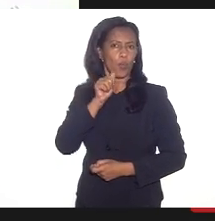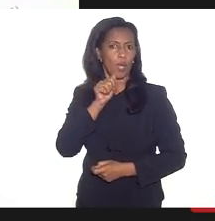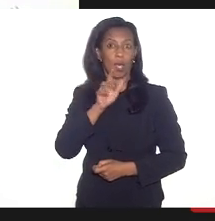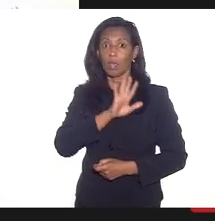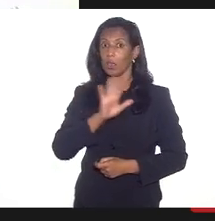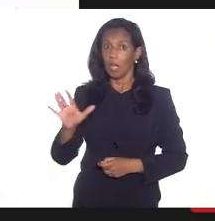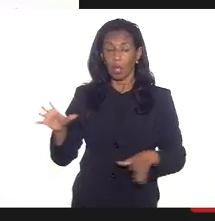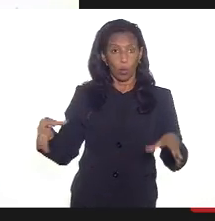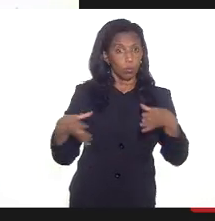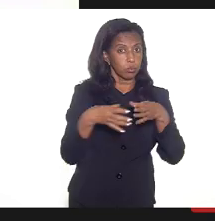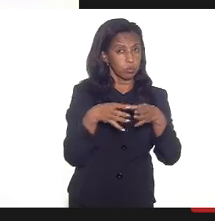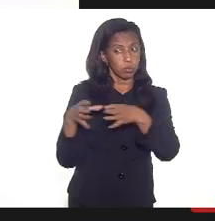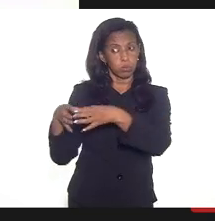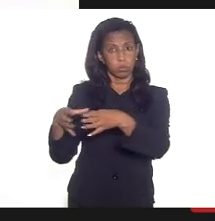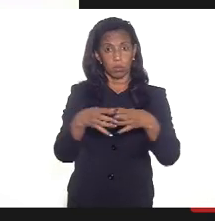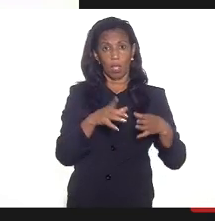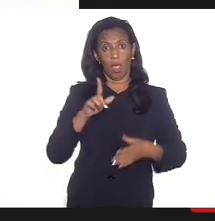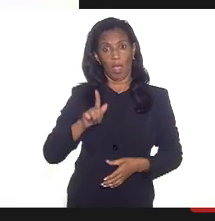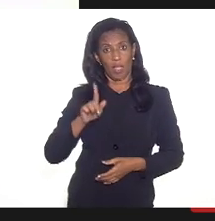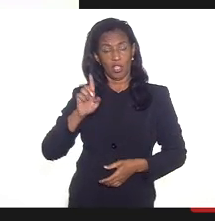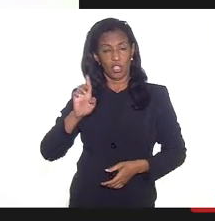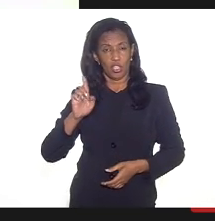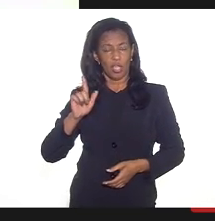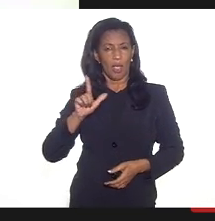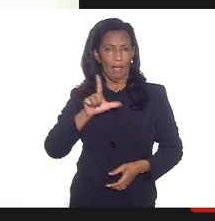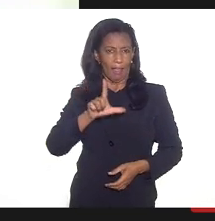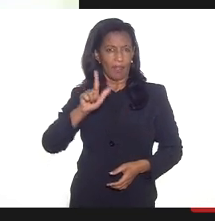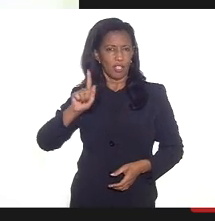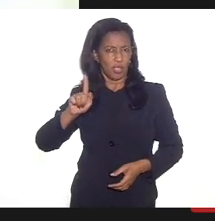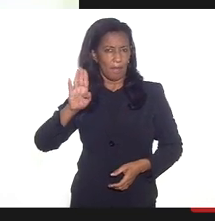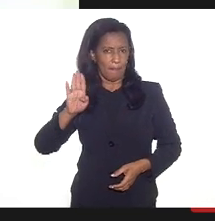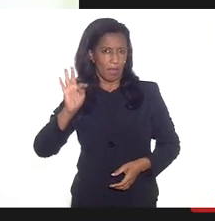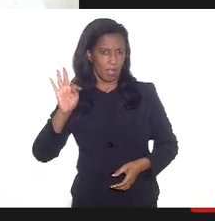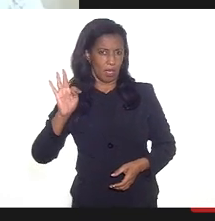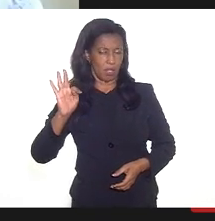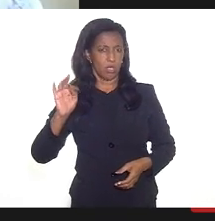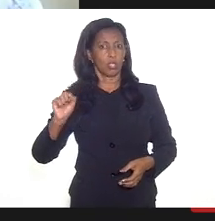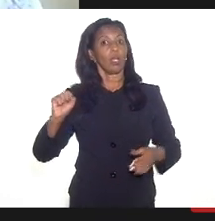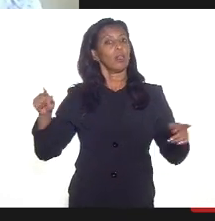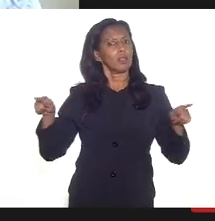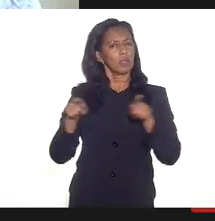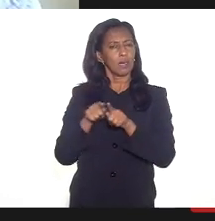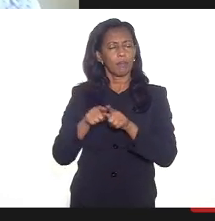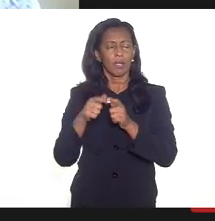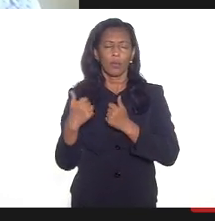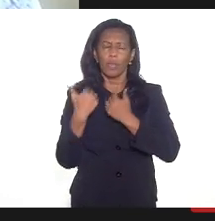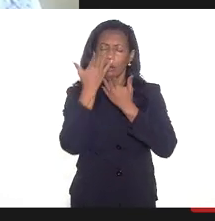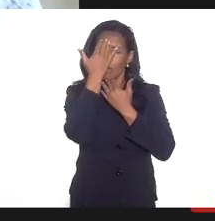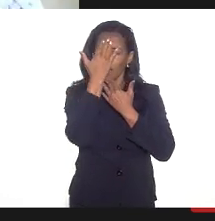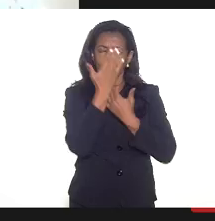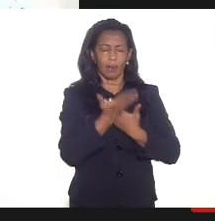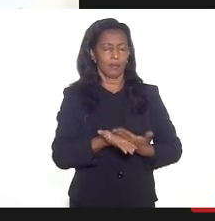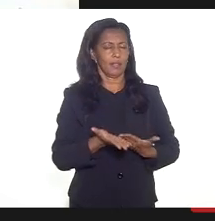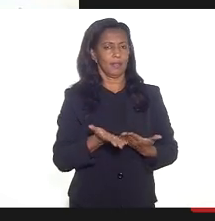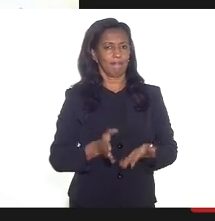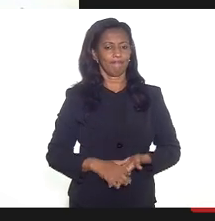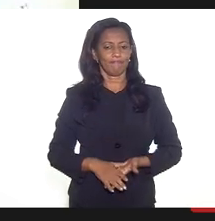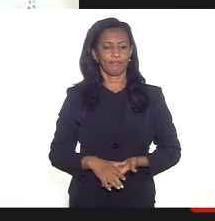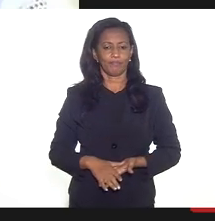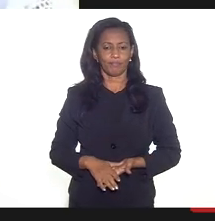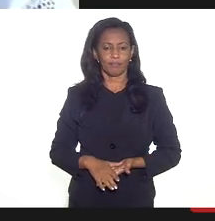conselhos LGBTs. Então, eu quero agradecer, né,